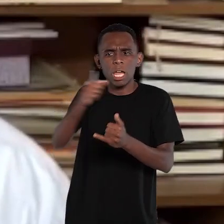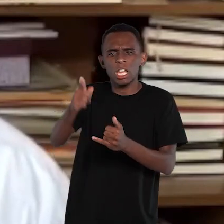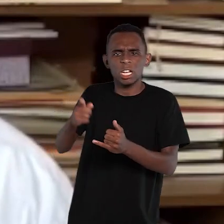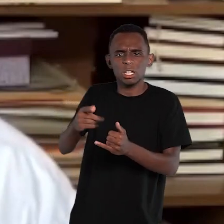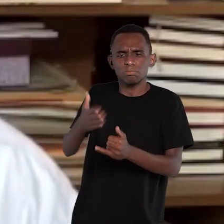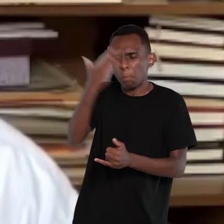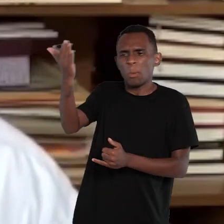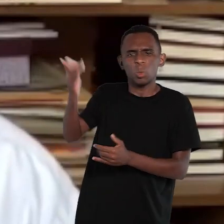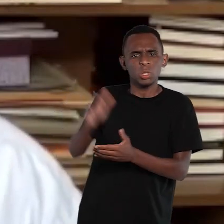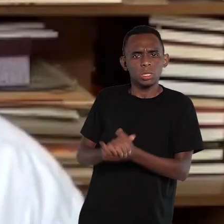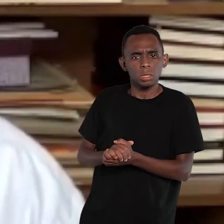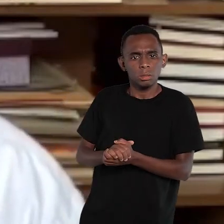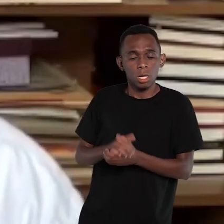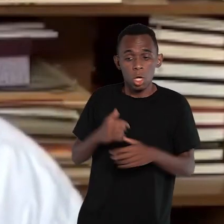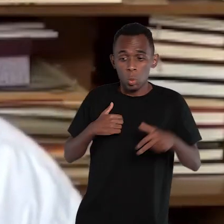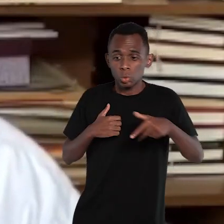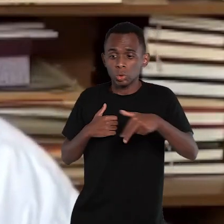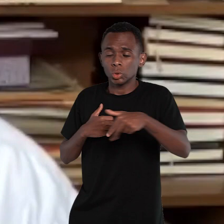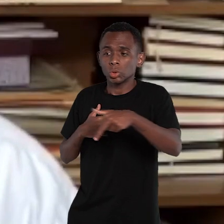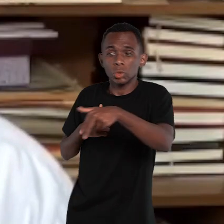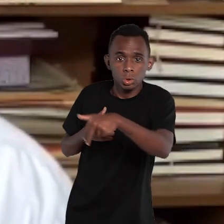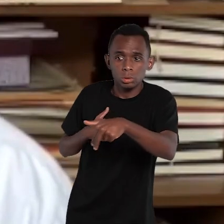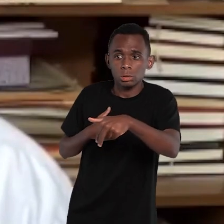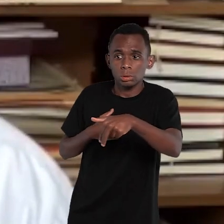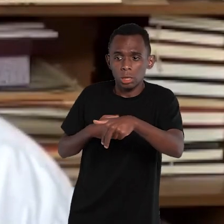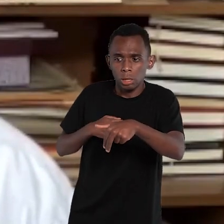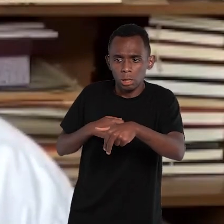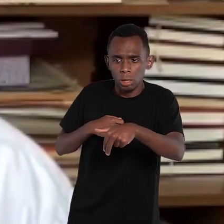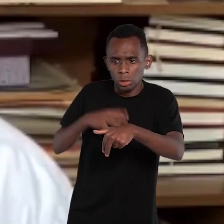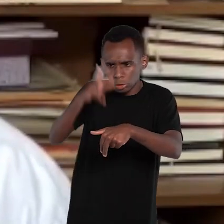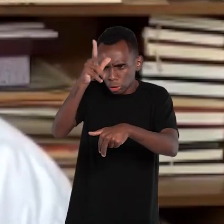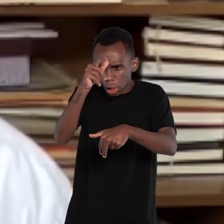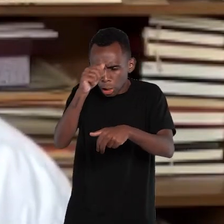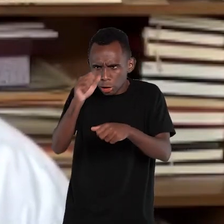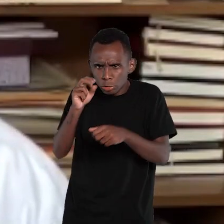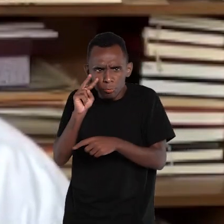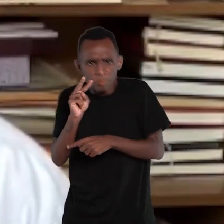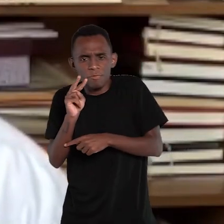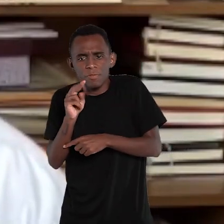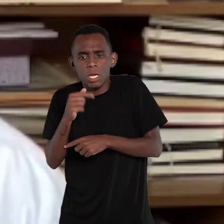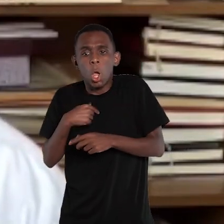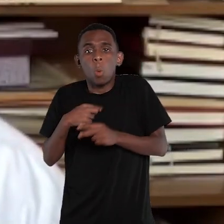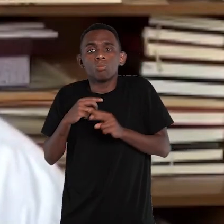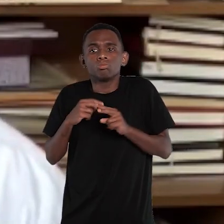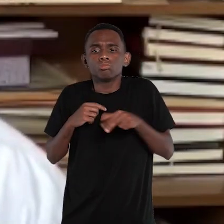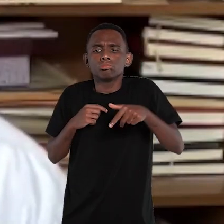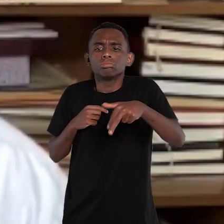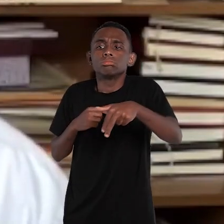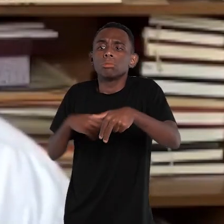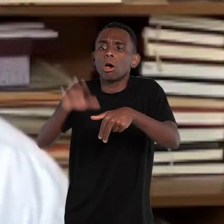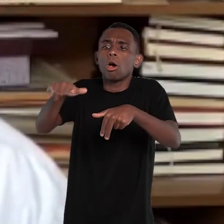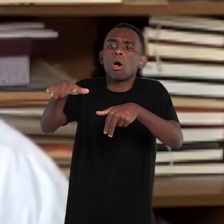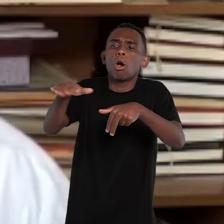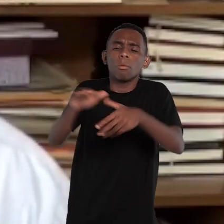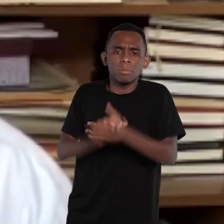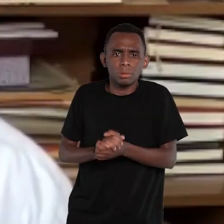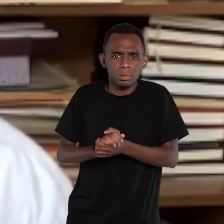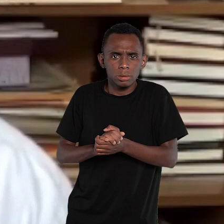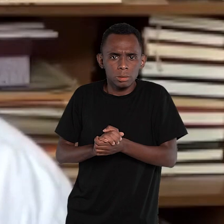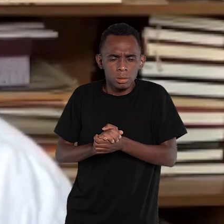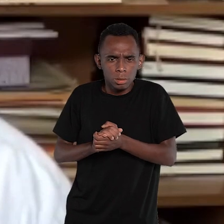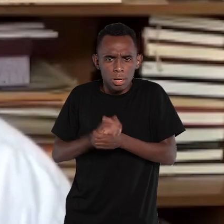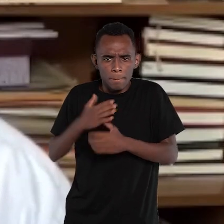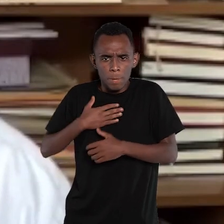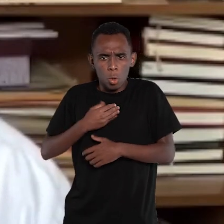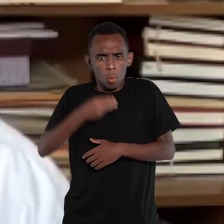puta nojento. Atravessei o terreiro, as galinhas pararam de ciscar para me olhar, e cheguei ao paiol. O padrinho cutucava